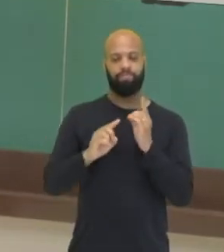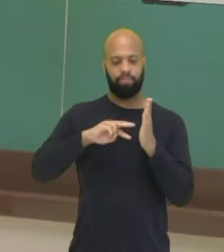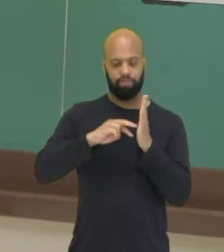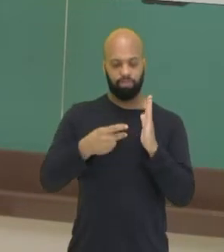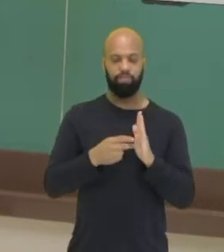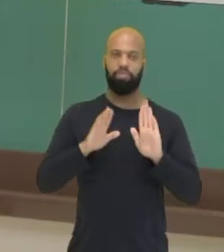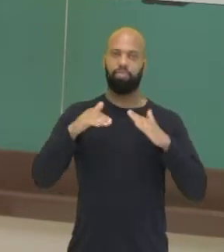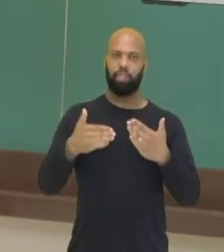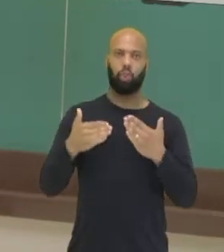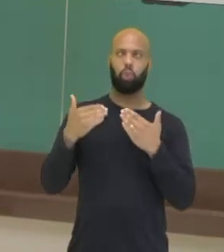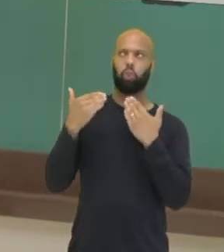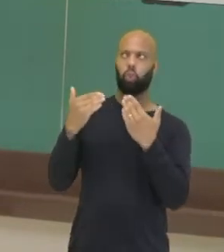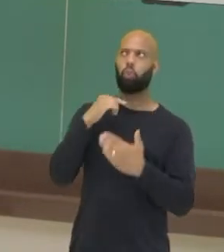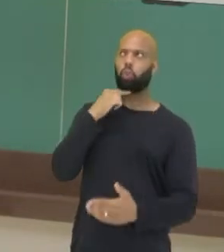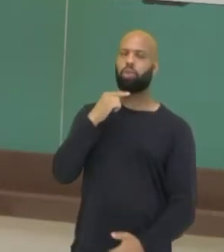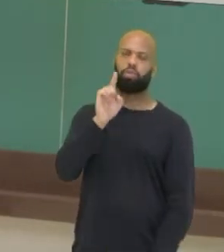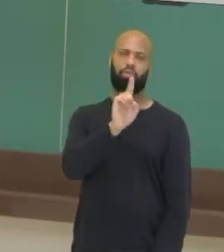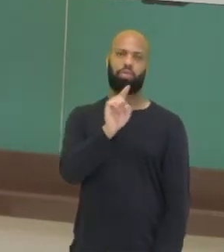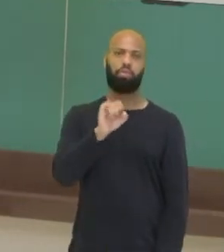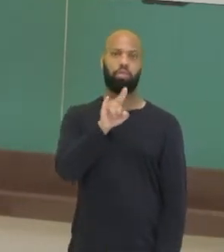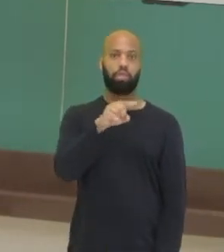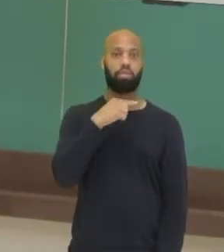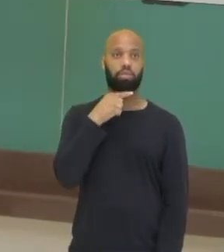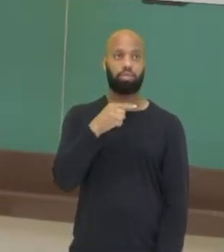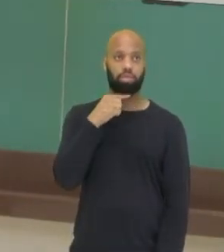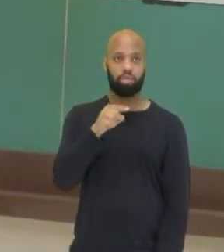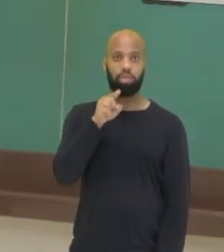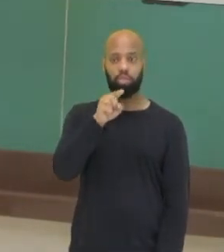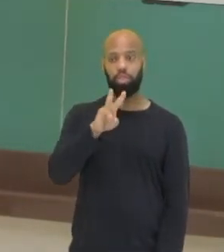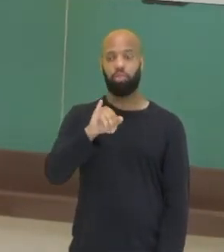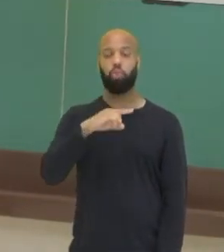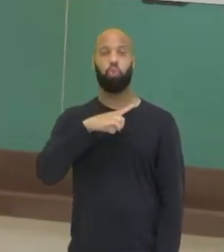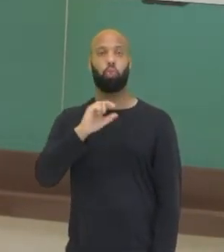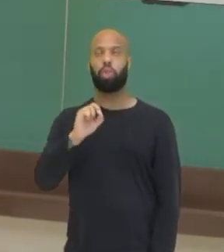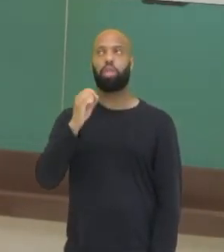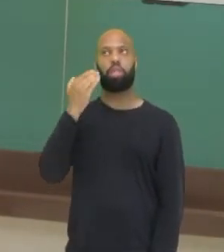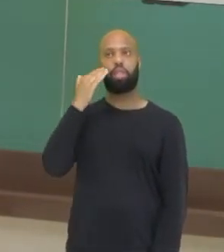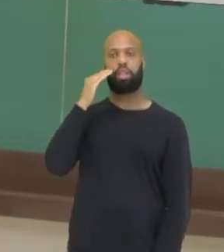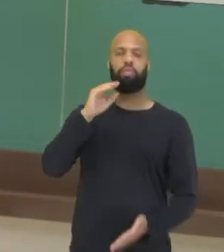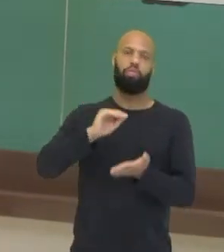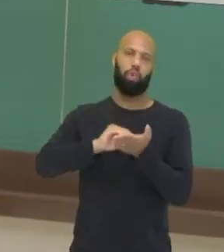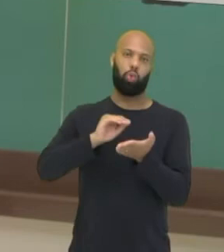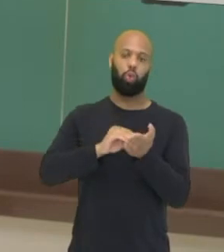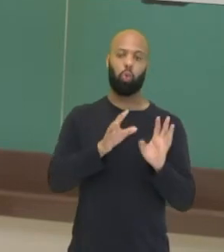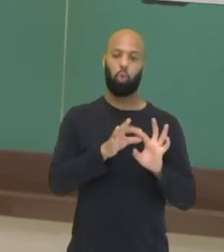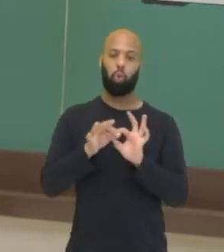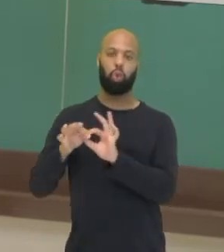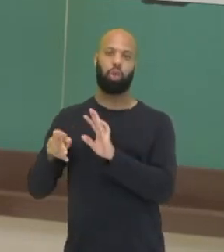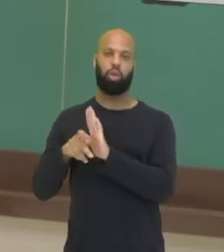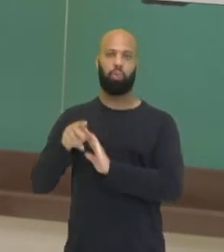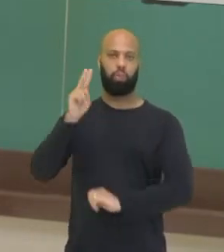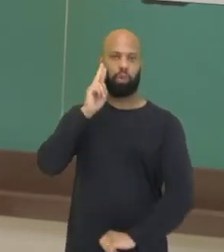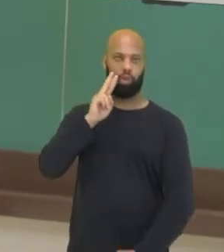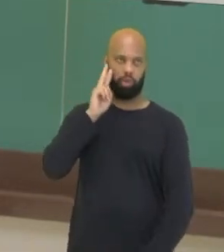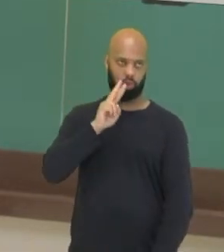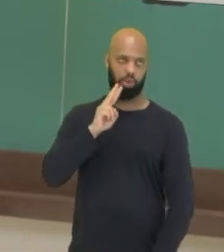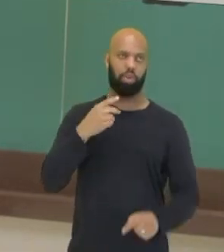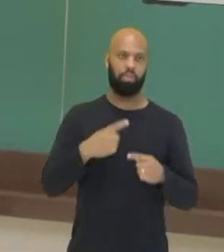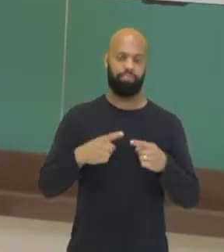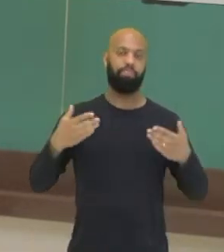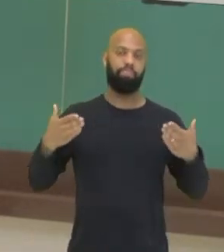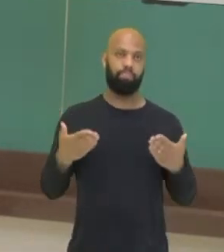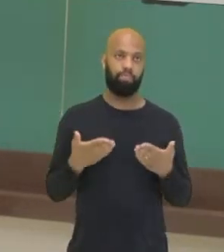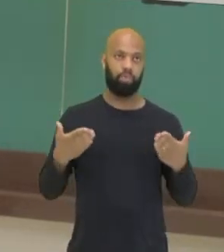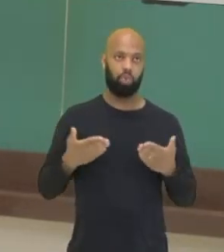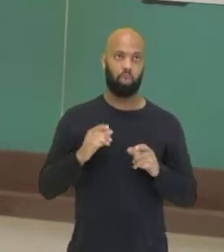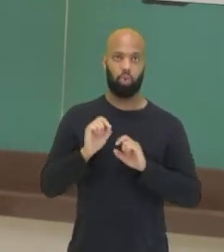Então, não fique com dúvida. Se você ficar com dúvida, você acaba não entendendo o contexto da história, né, que no caso